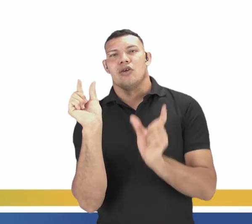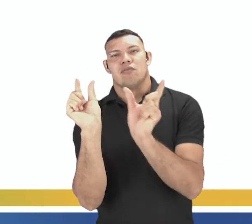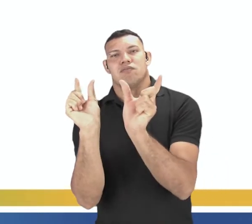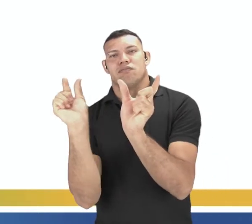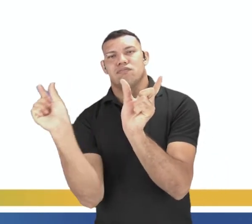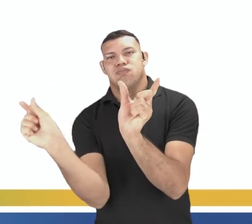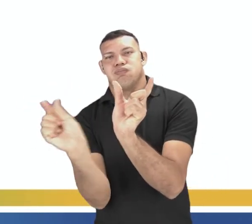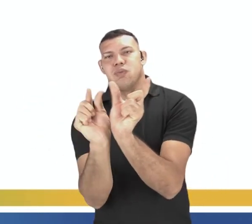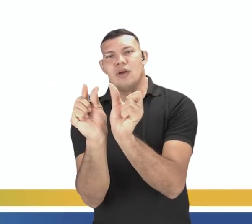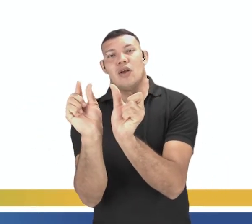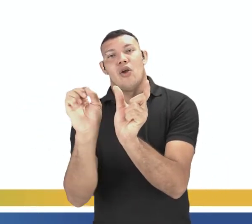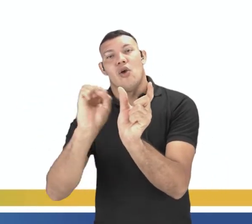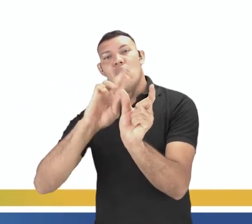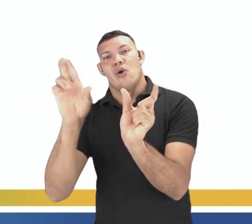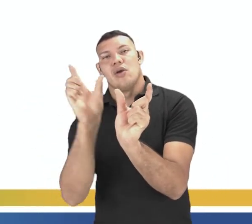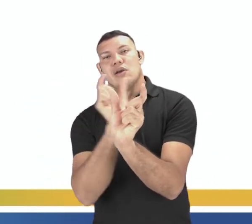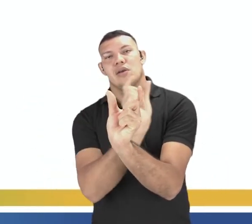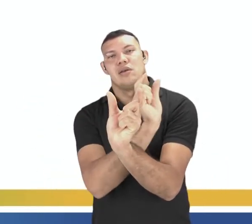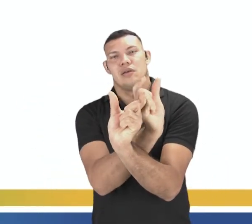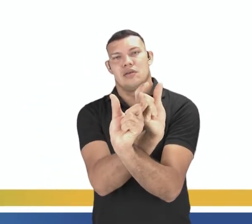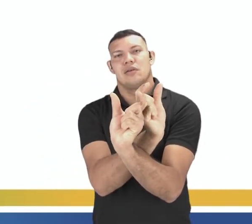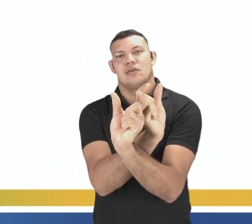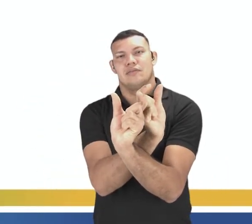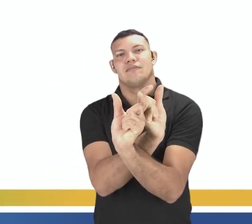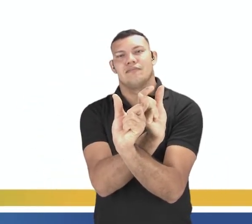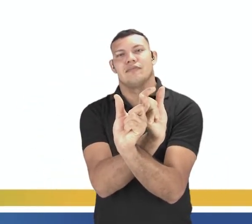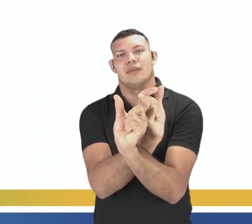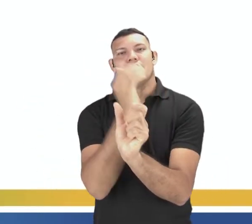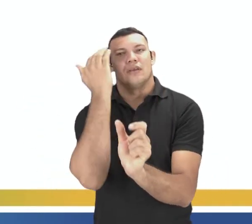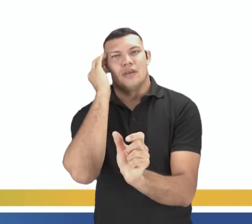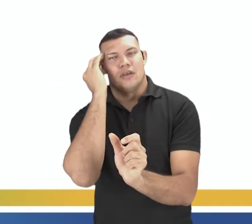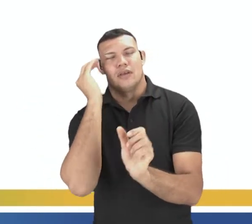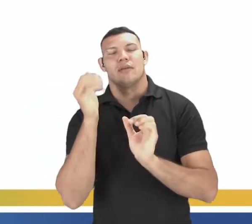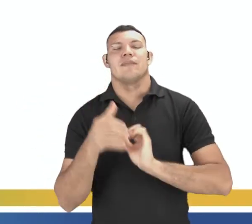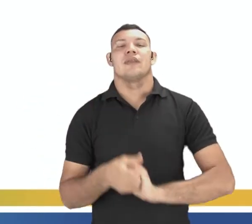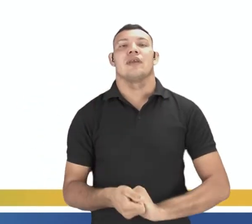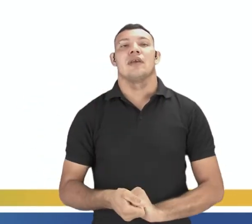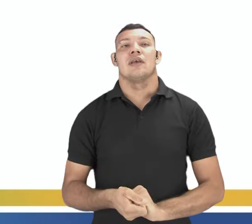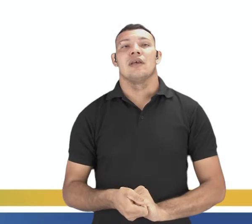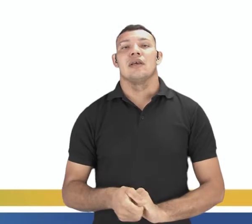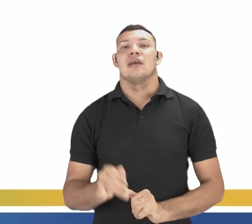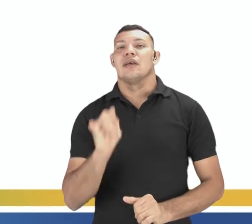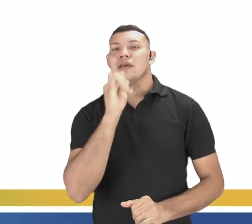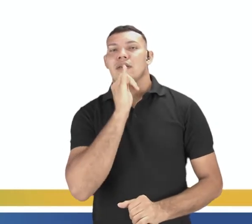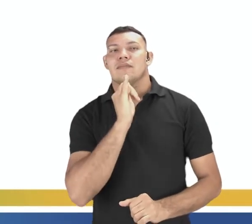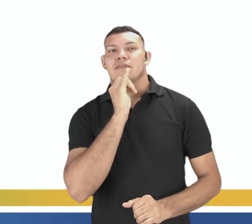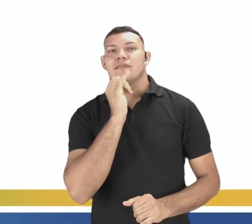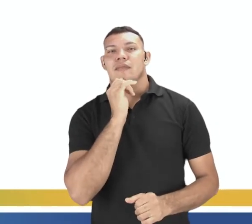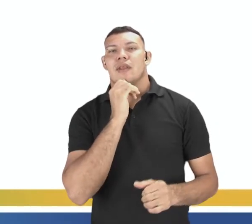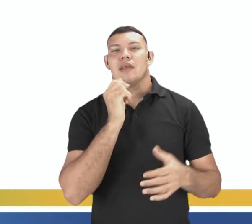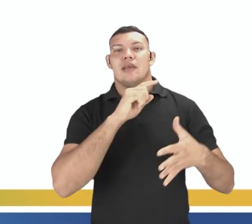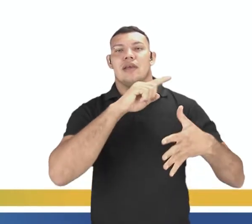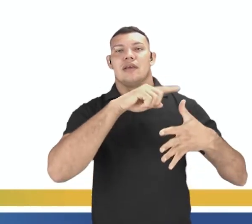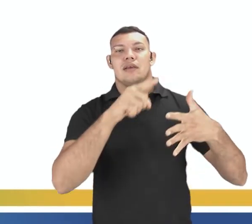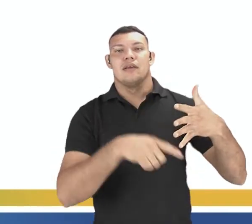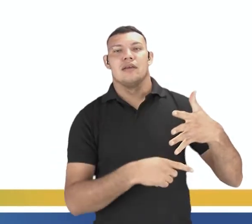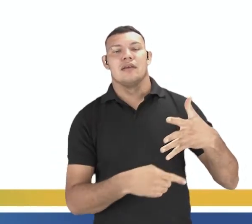ou seja, todas as palavras formadas têm o mesmo radical. São 5 o tipo de